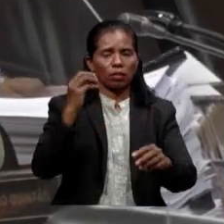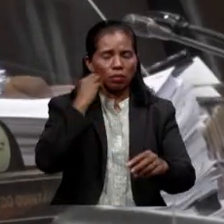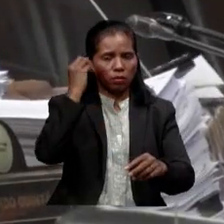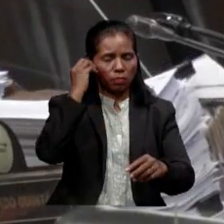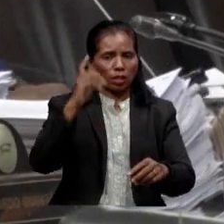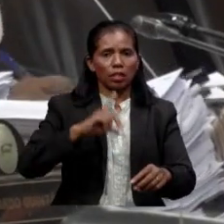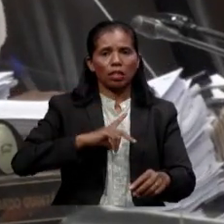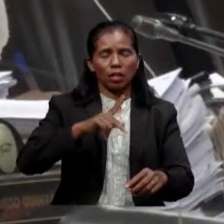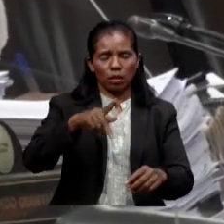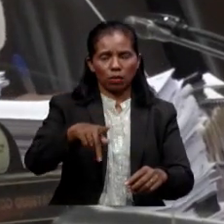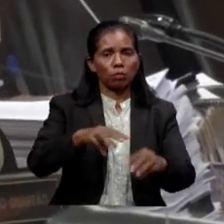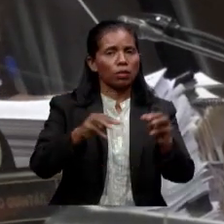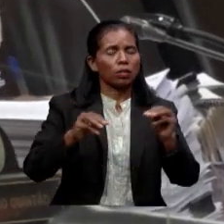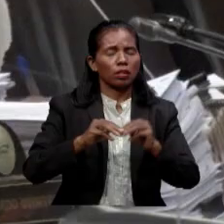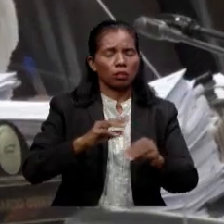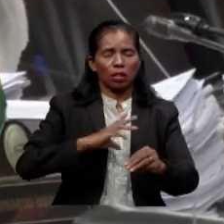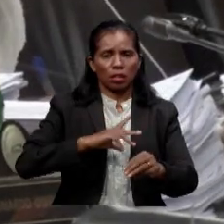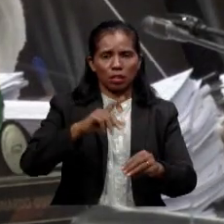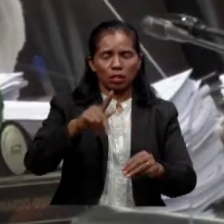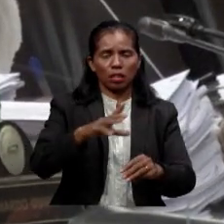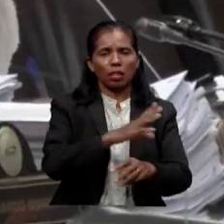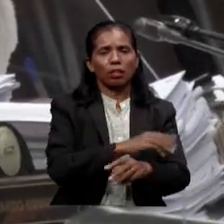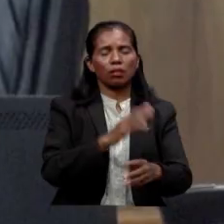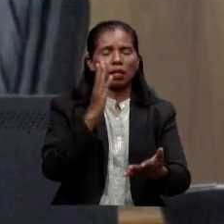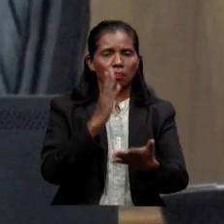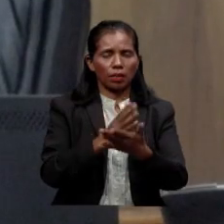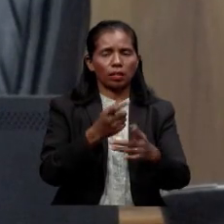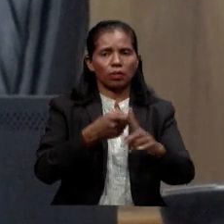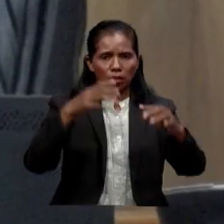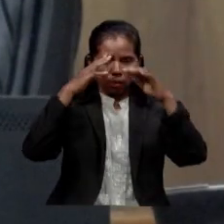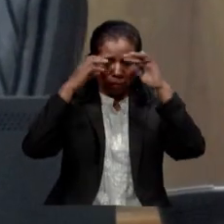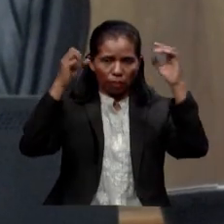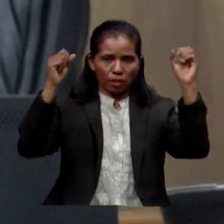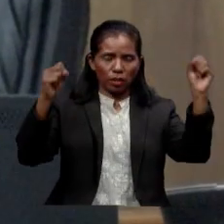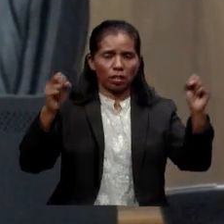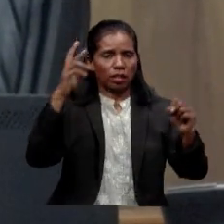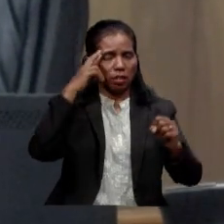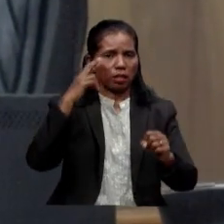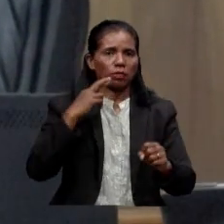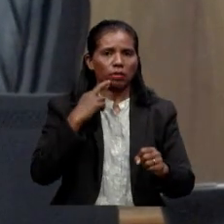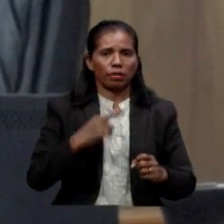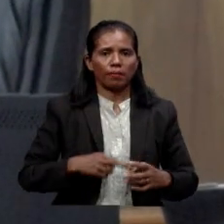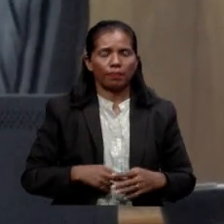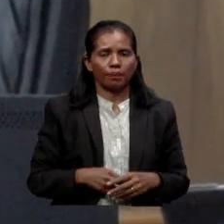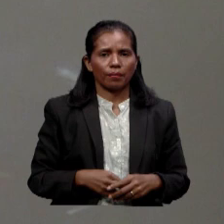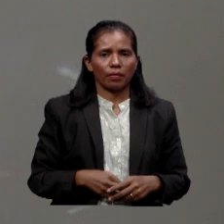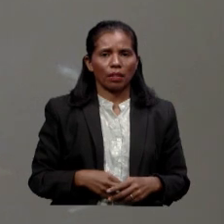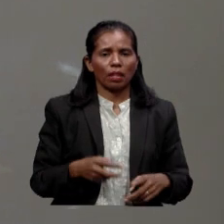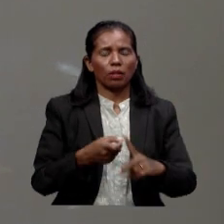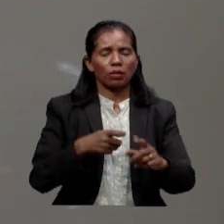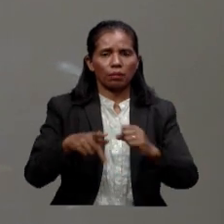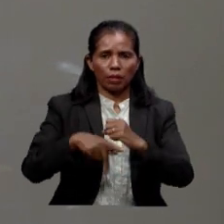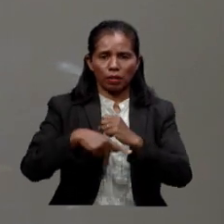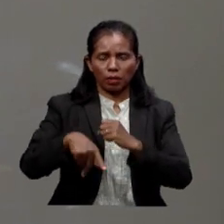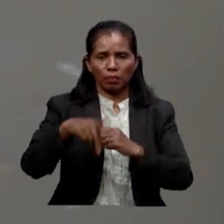Helóis, município Liquiçá, neve desconfia reta em intervenção russo Presidente da República, José Ramos Horta. Husi bangkada PLP